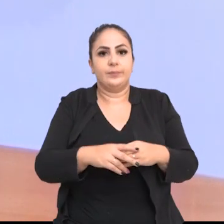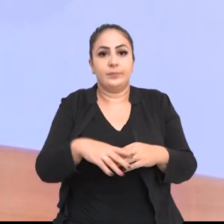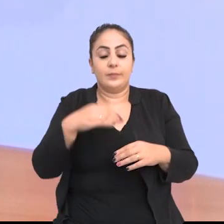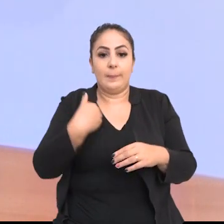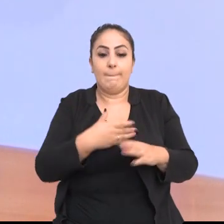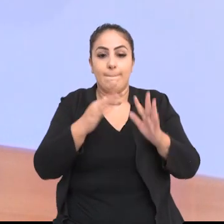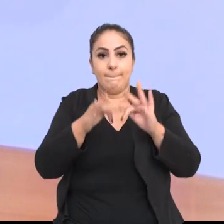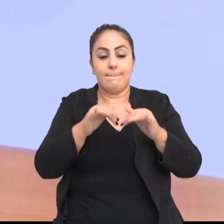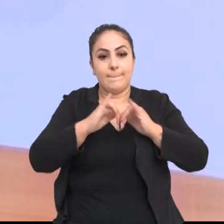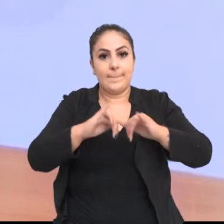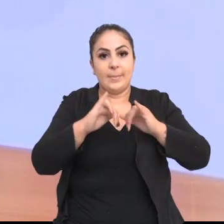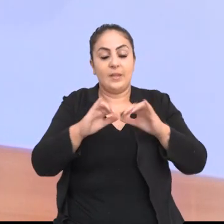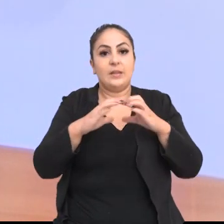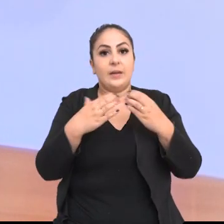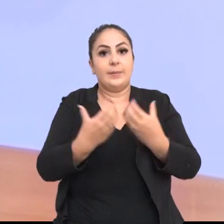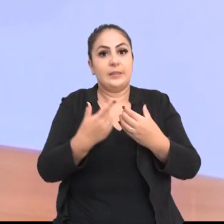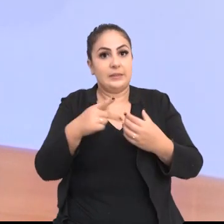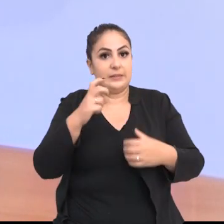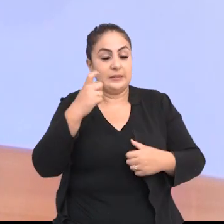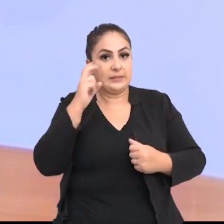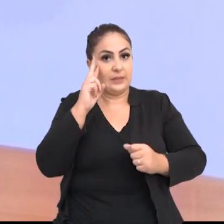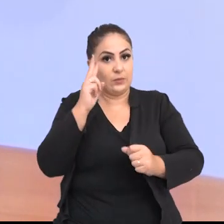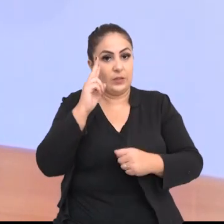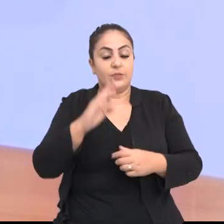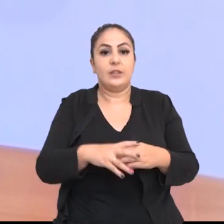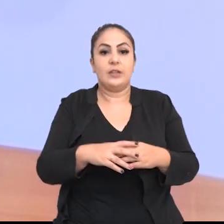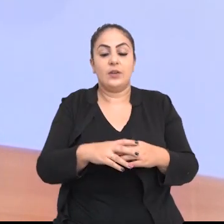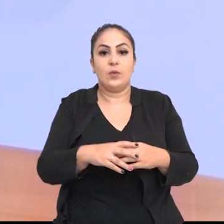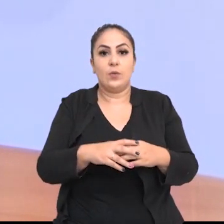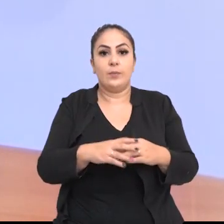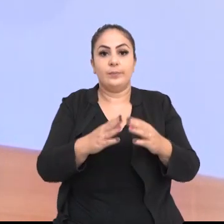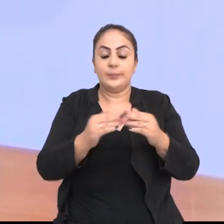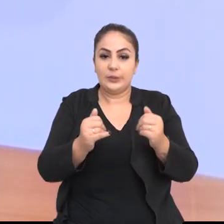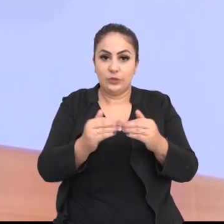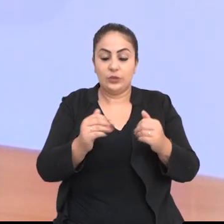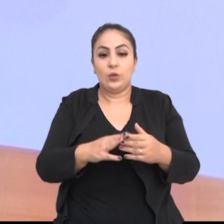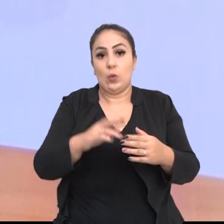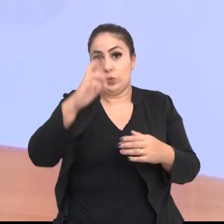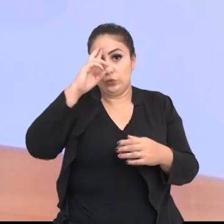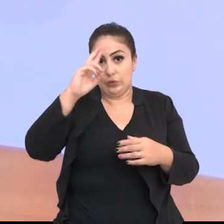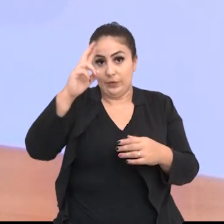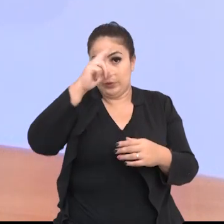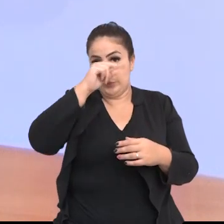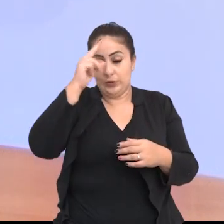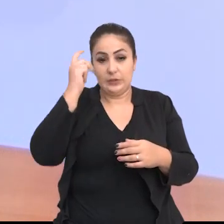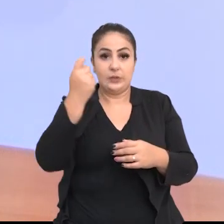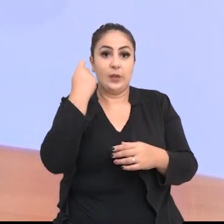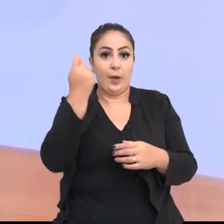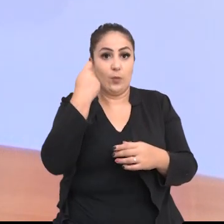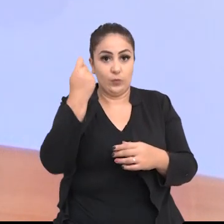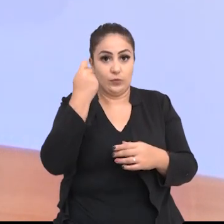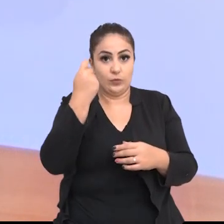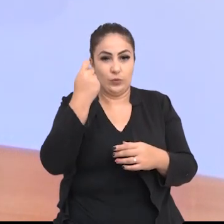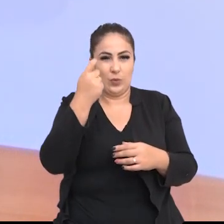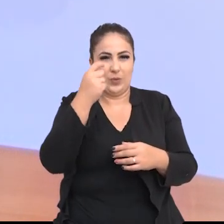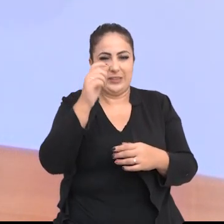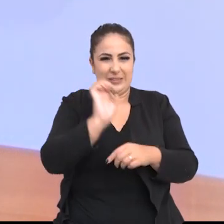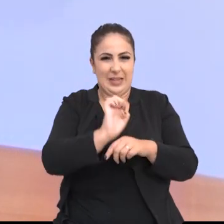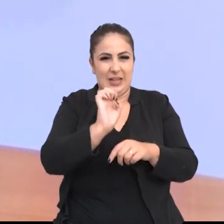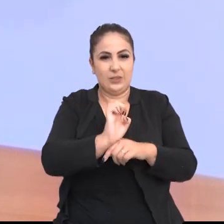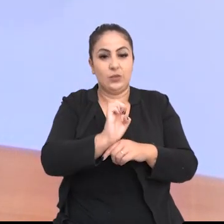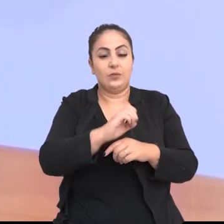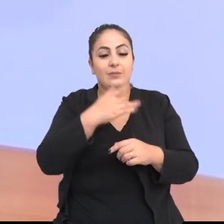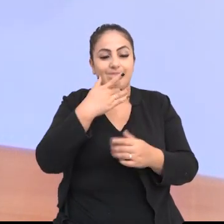nós encerramos o Jornal da Câmara desta segunda-feira com um apelo. O chefe do Executivo Gaúcho disse que a situação